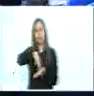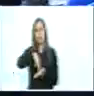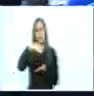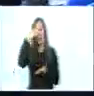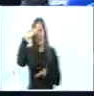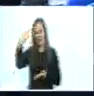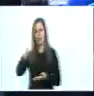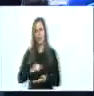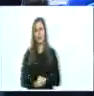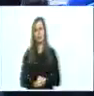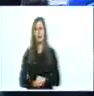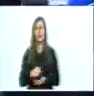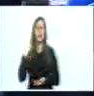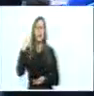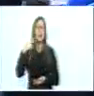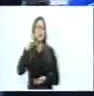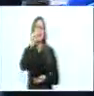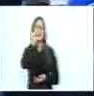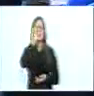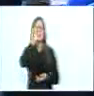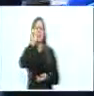Com a palavra, o vereador Sérgio Morfino.